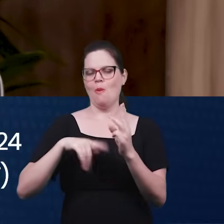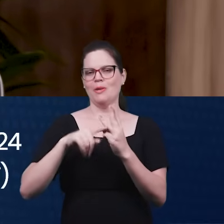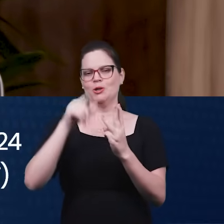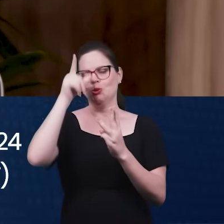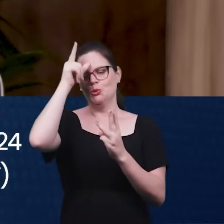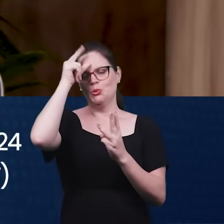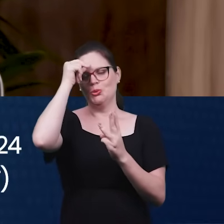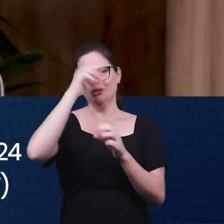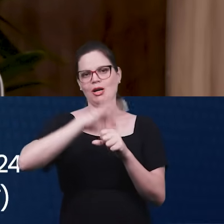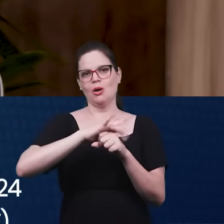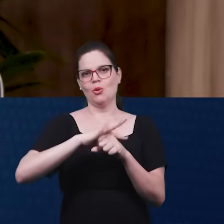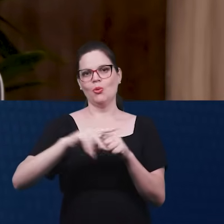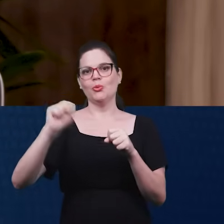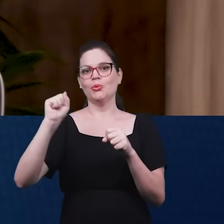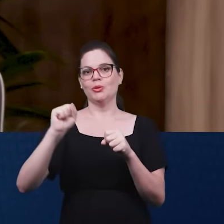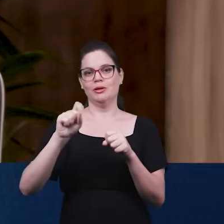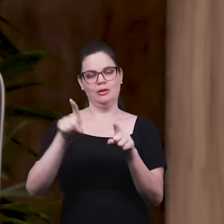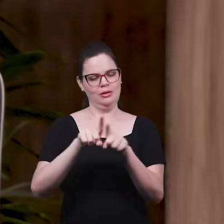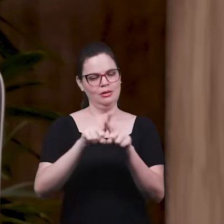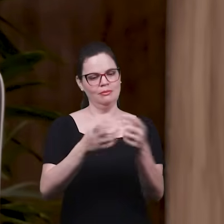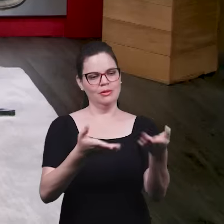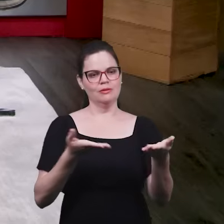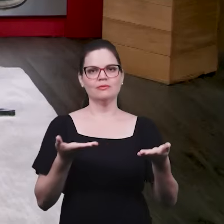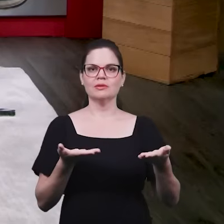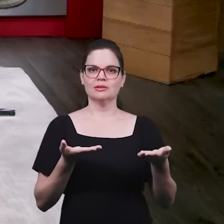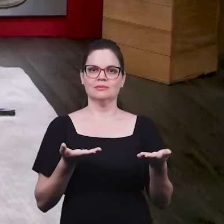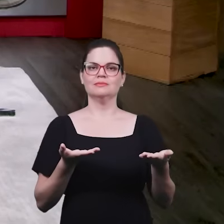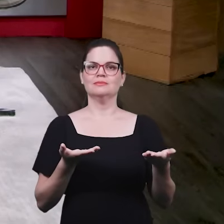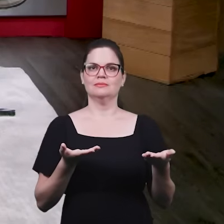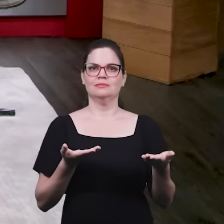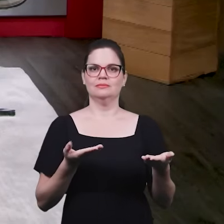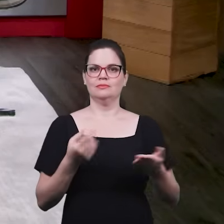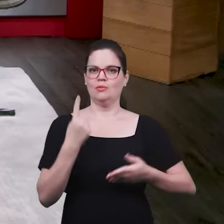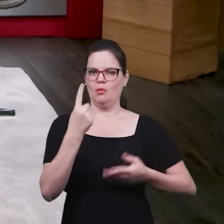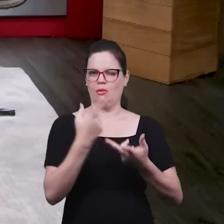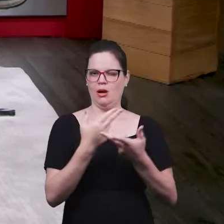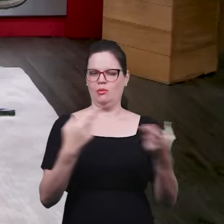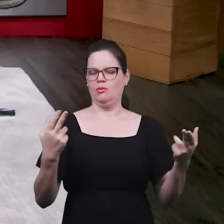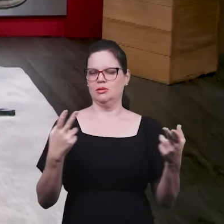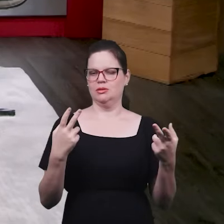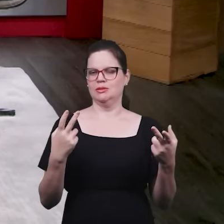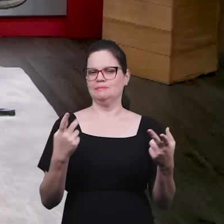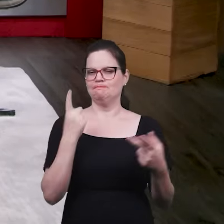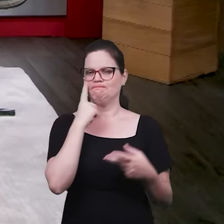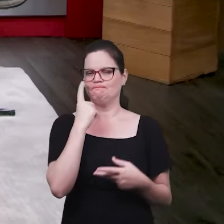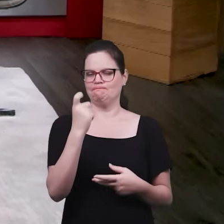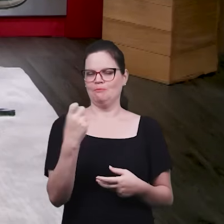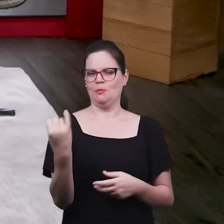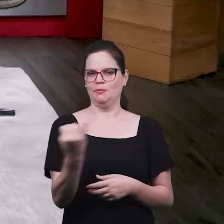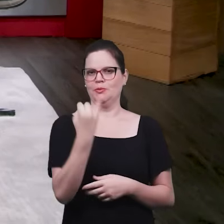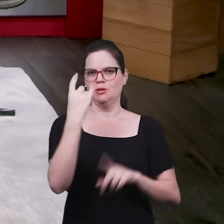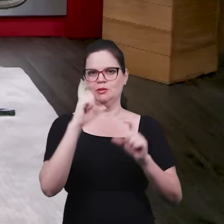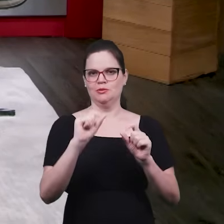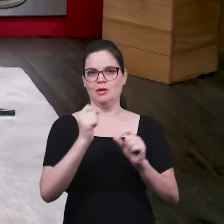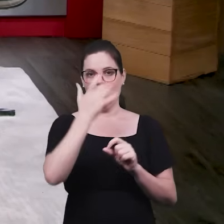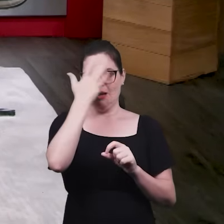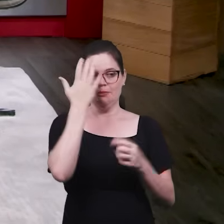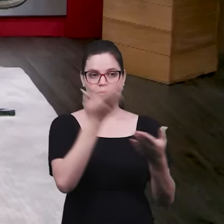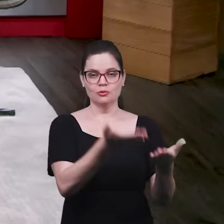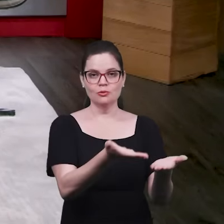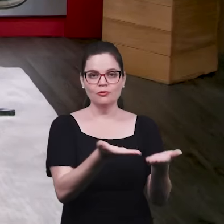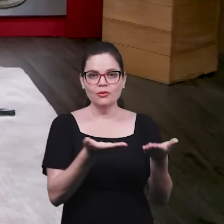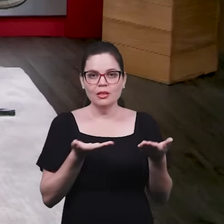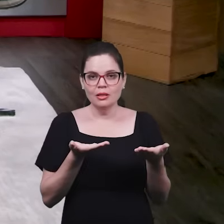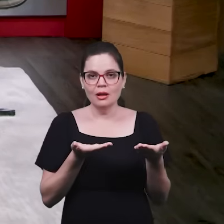cura, e você vai fazer o convite. Um detalhe importante é que o nosso convidado ele vai